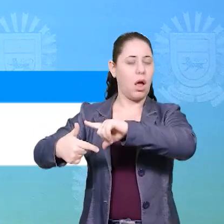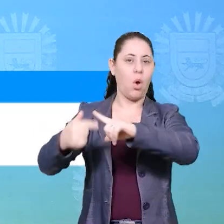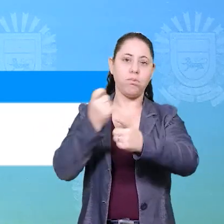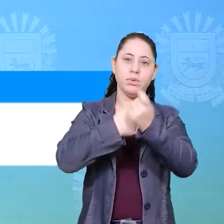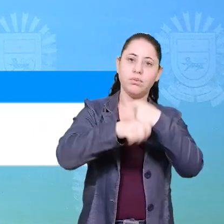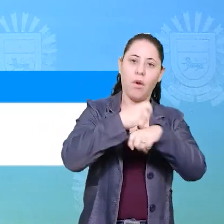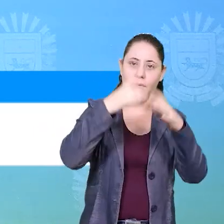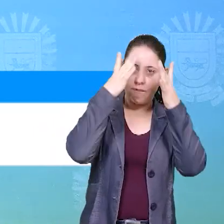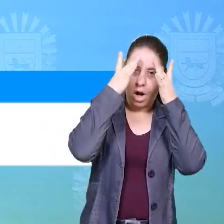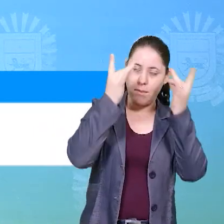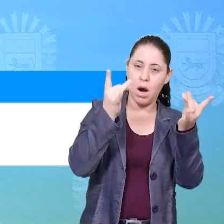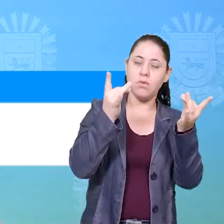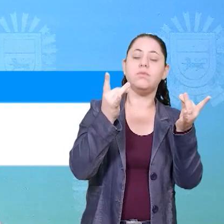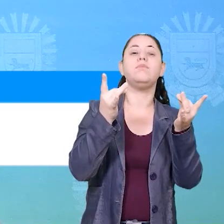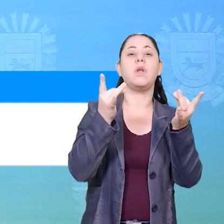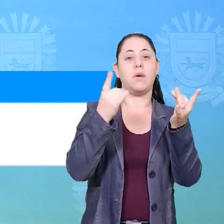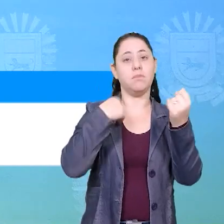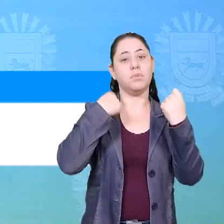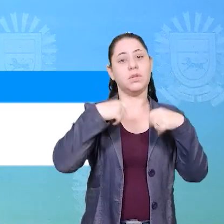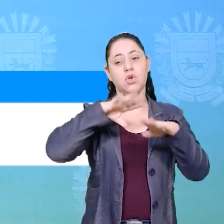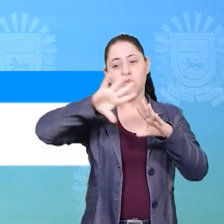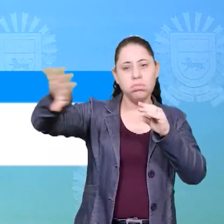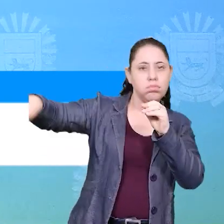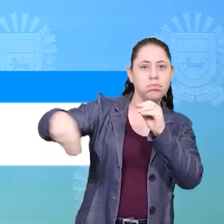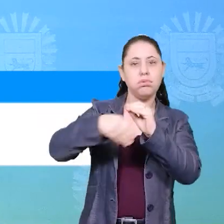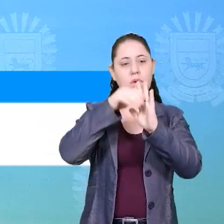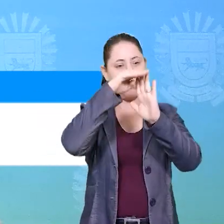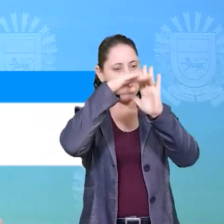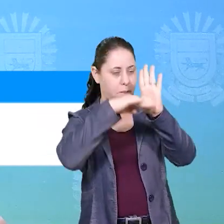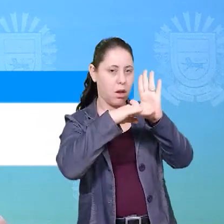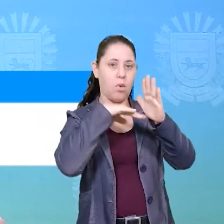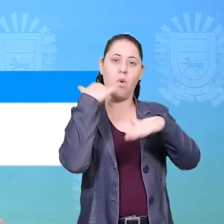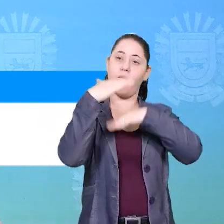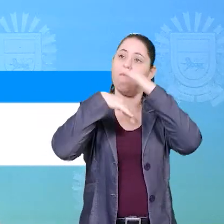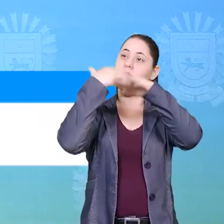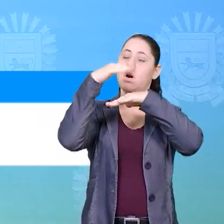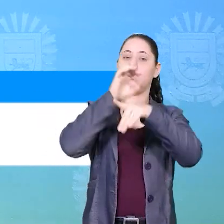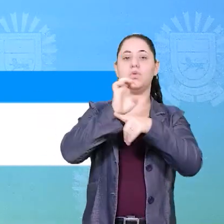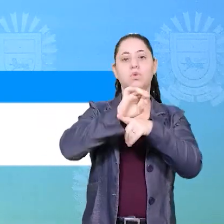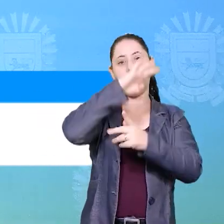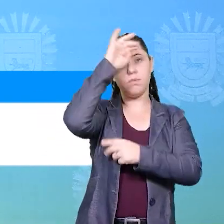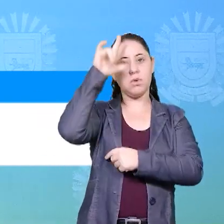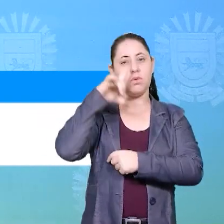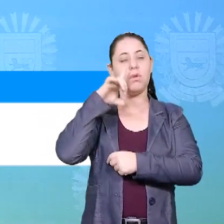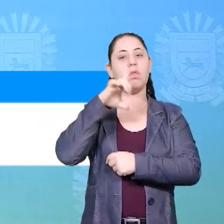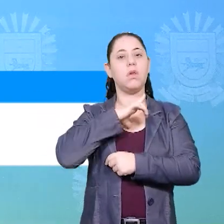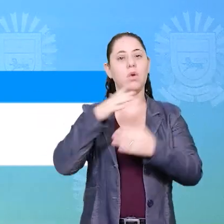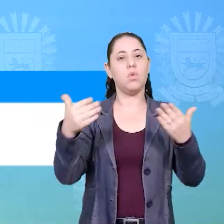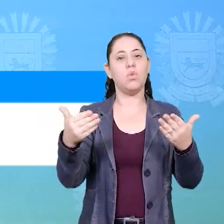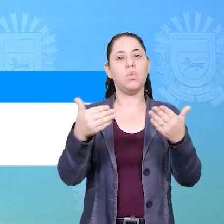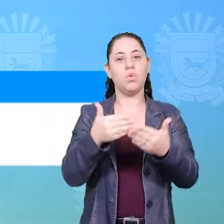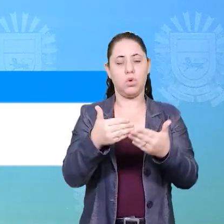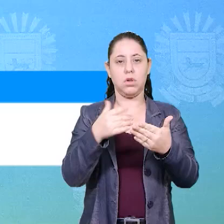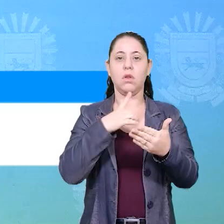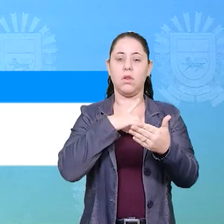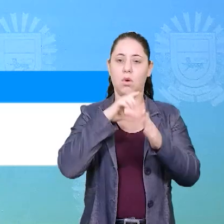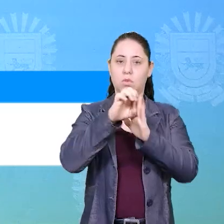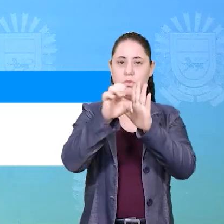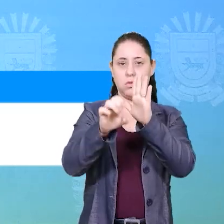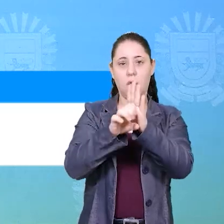margem da economia, do ponto de vista formal. Então, com certeza, é um grande avanço que o Mato Grosso do Sul